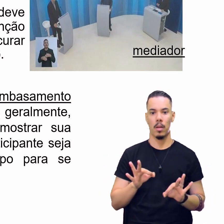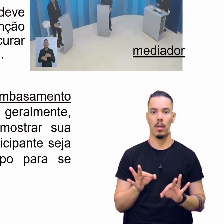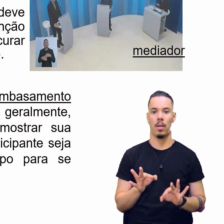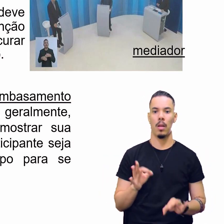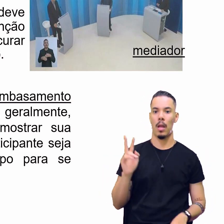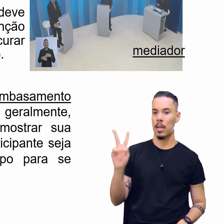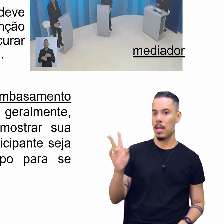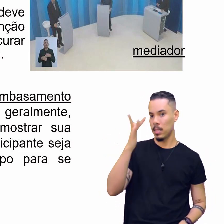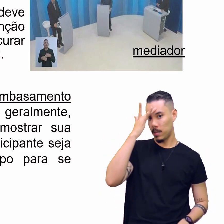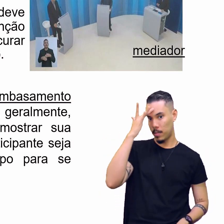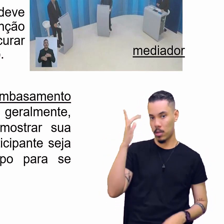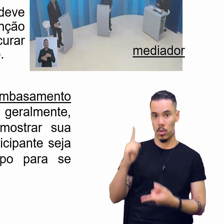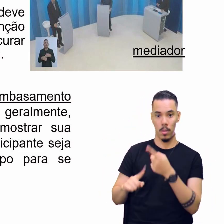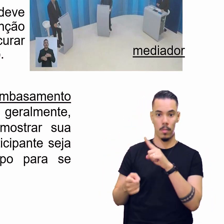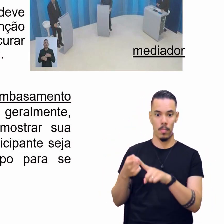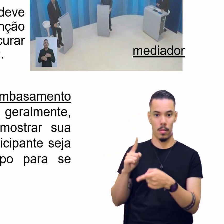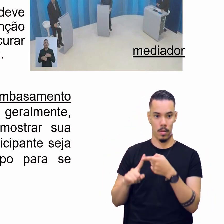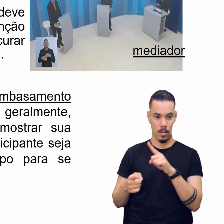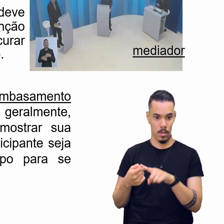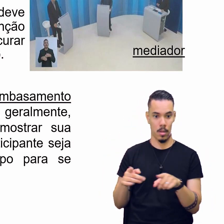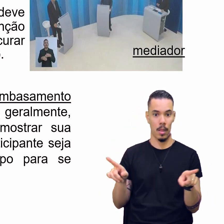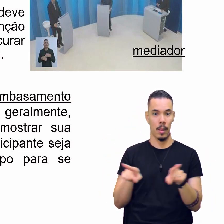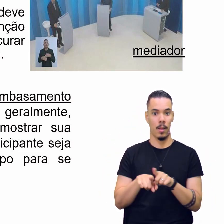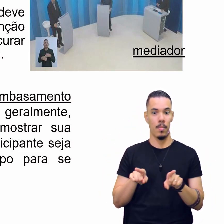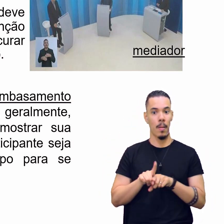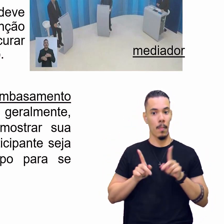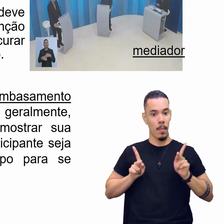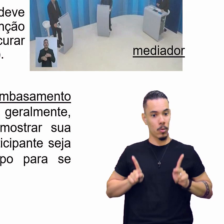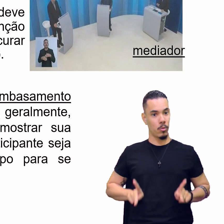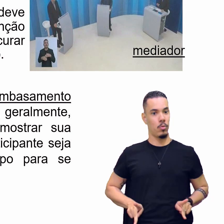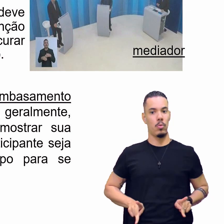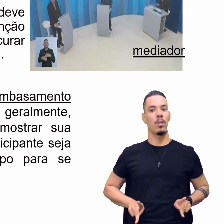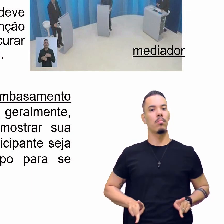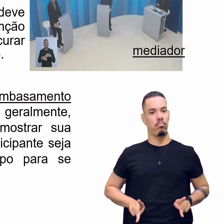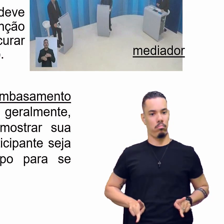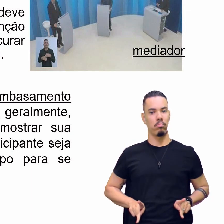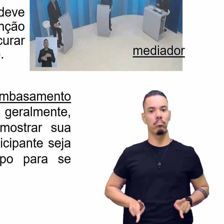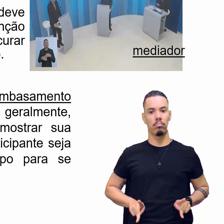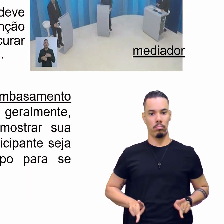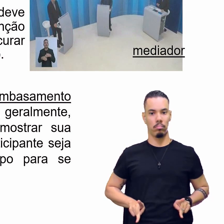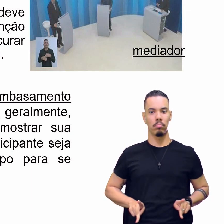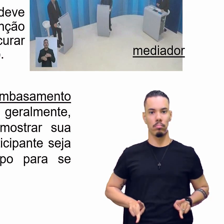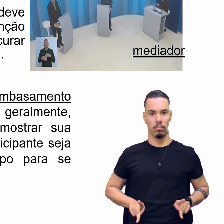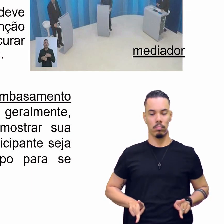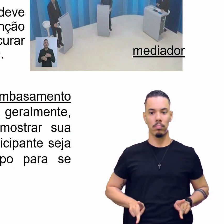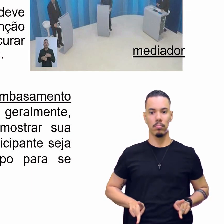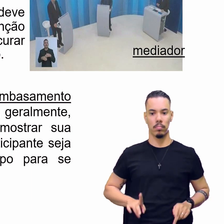a debater. E olha só a postura de cada